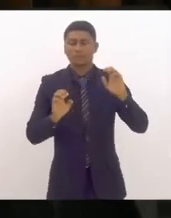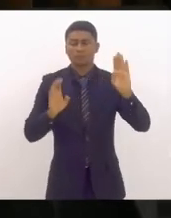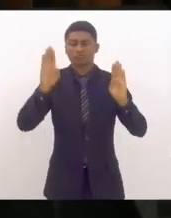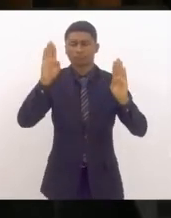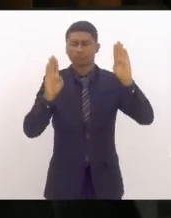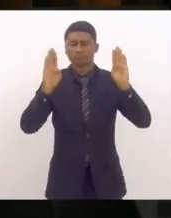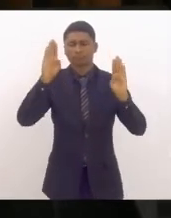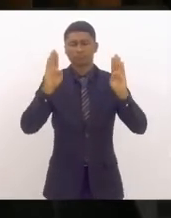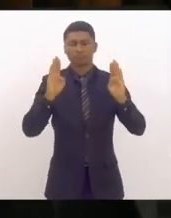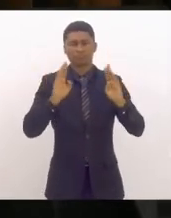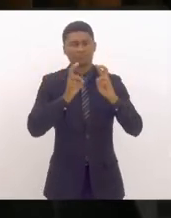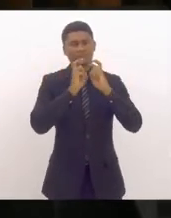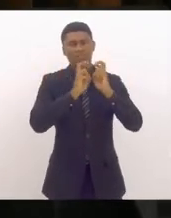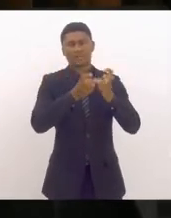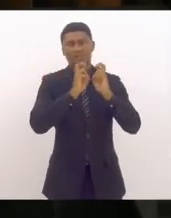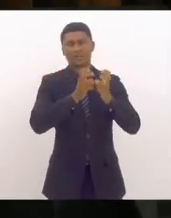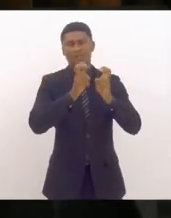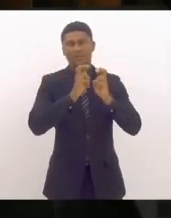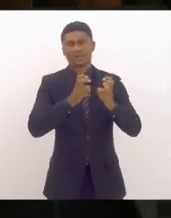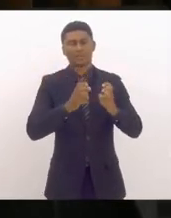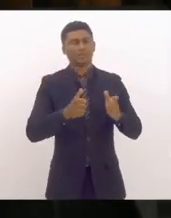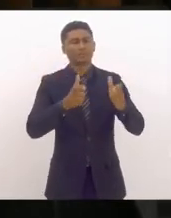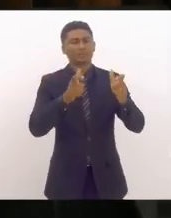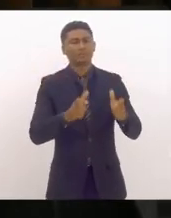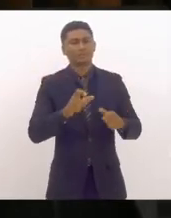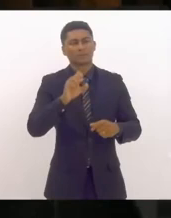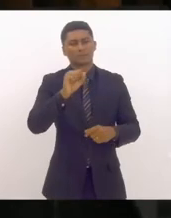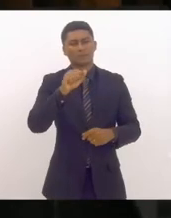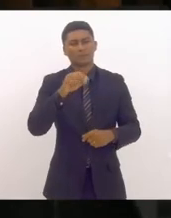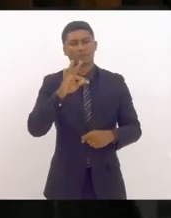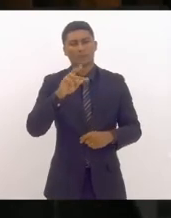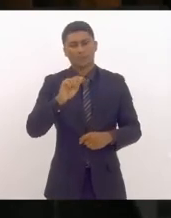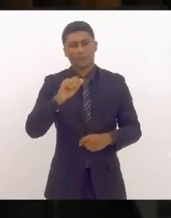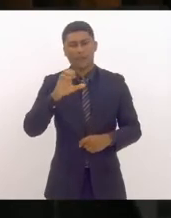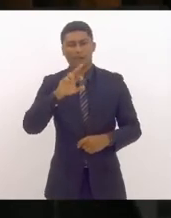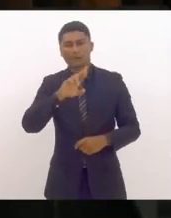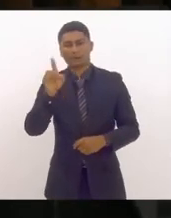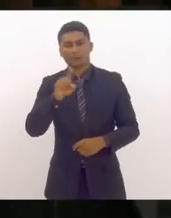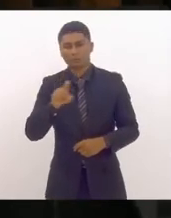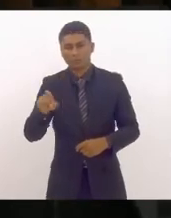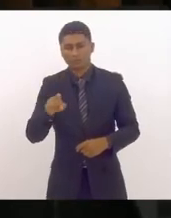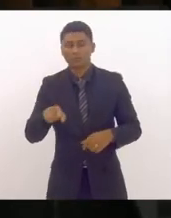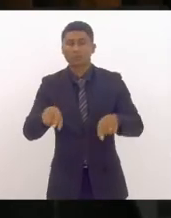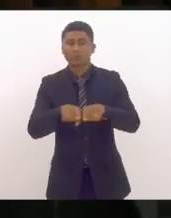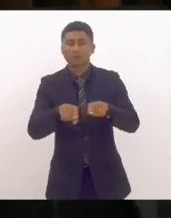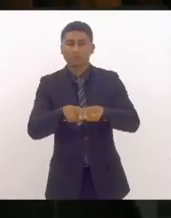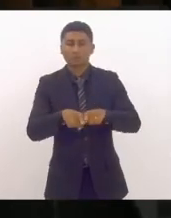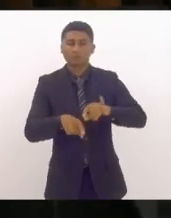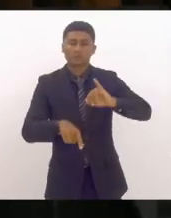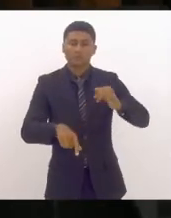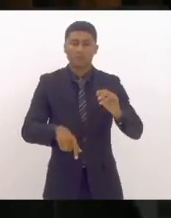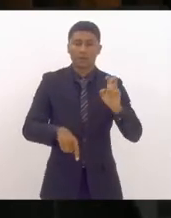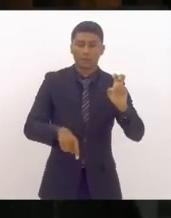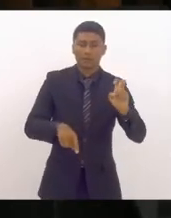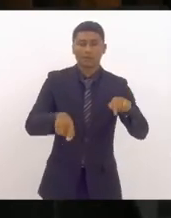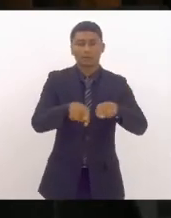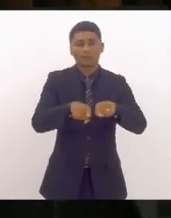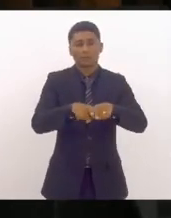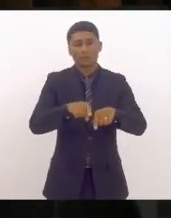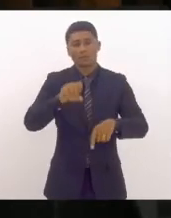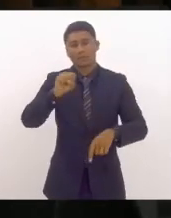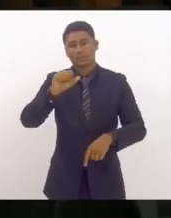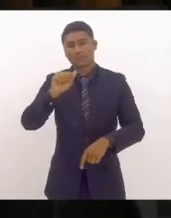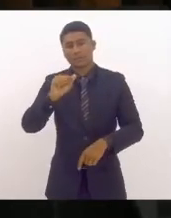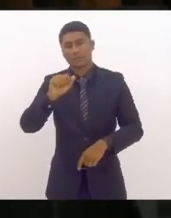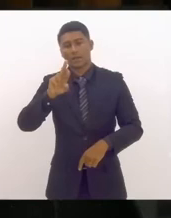demandam a Santa Cruz, na nossa Zona Oeste, a Japeri e Saracuruna,